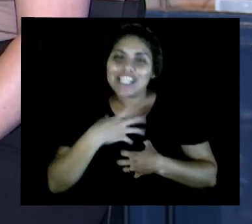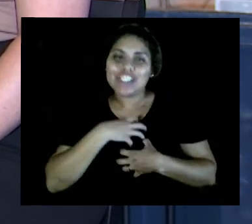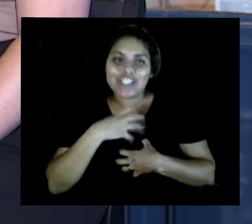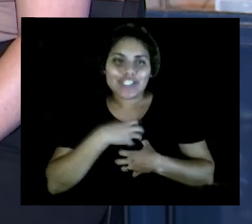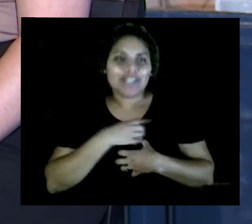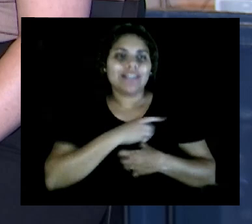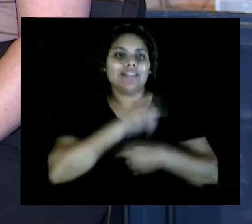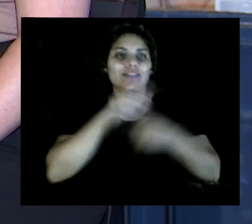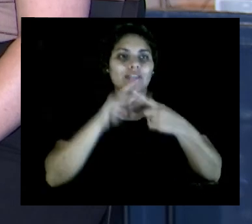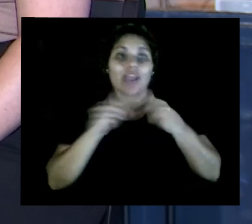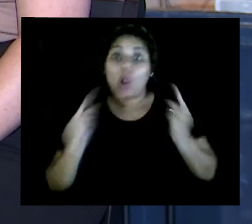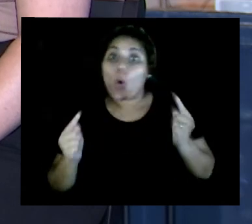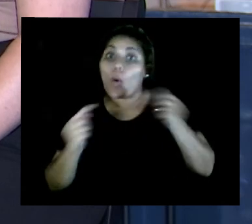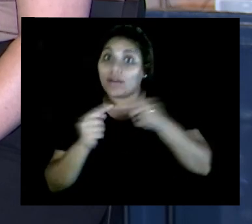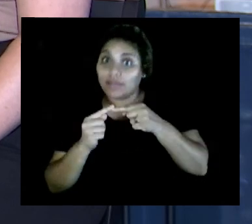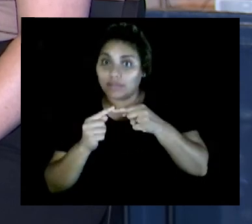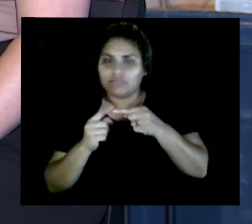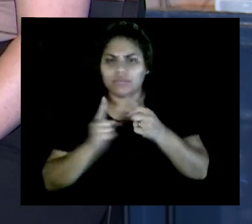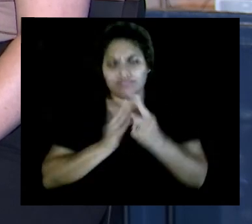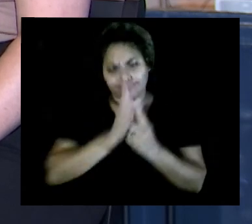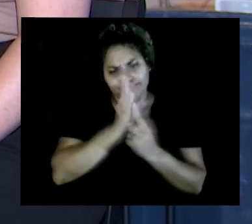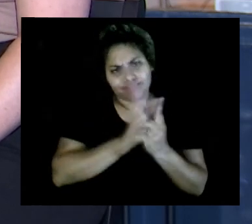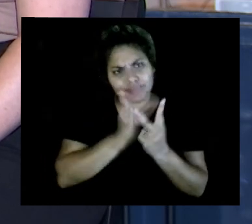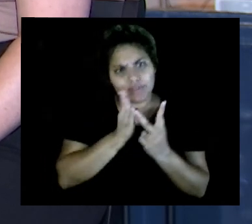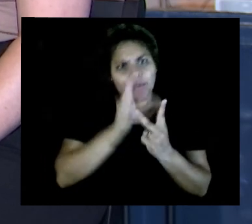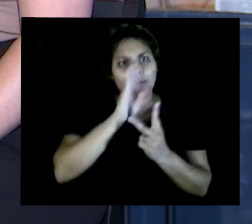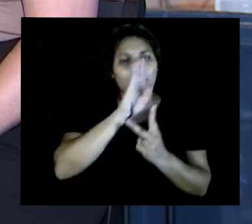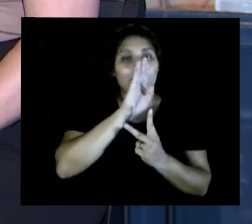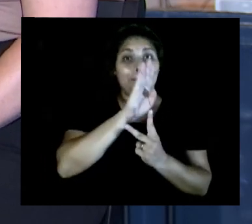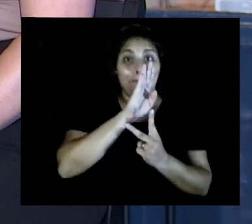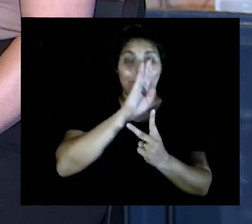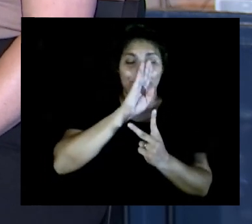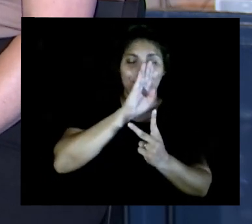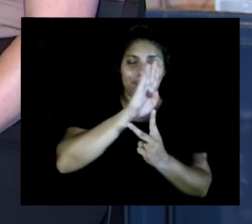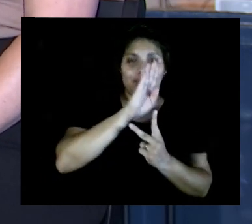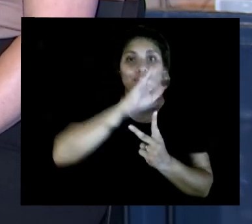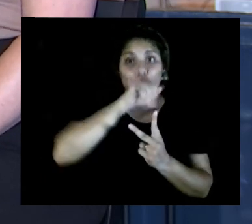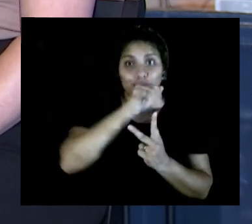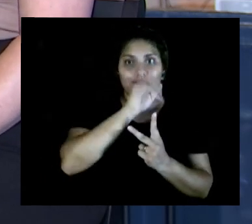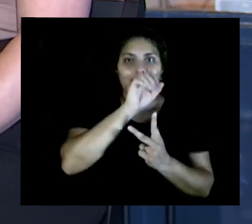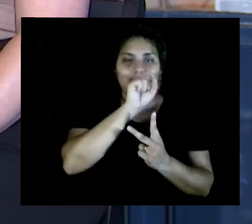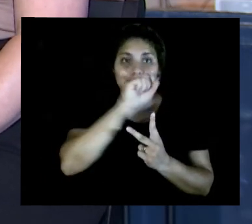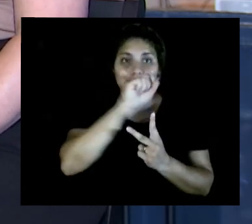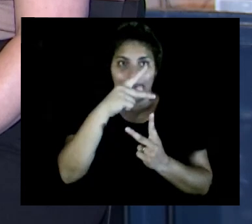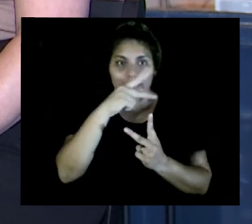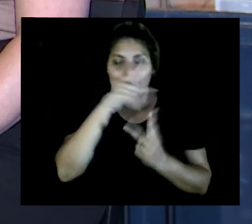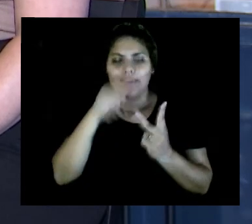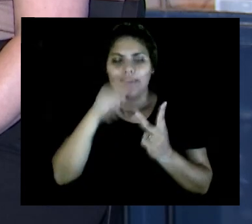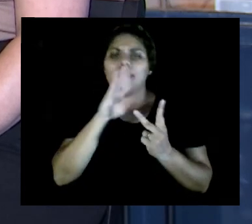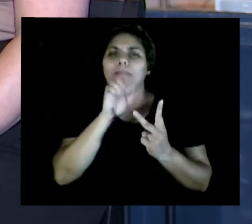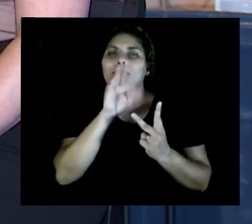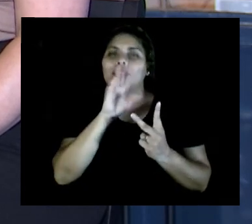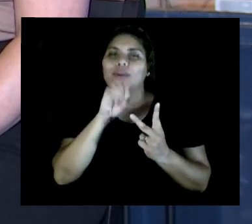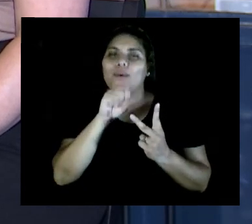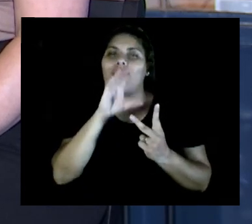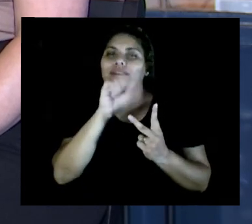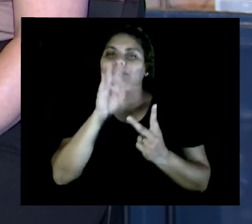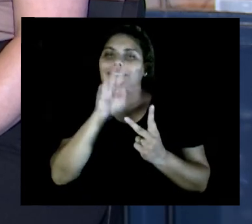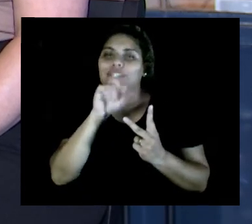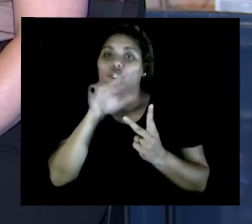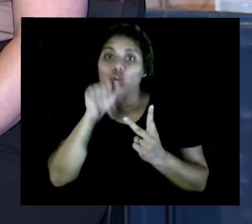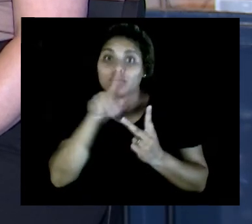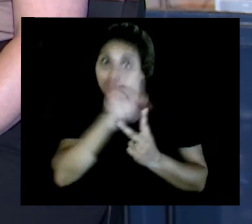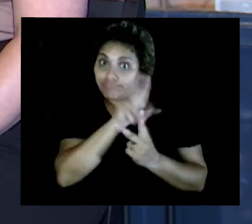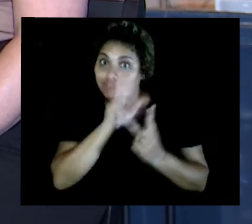de um guia de estilos cervejeiros. Hoje nós temos dois, é o BJCP e o Brewers Association, onde ali de cara nós